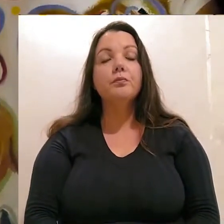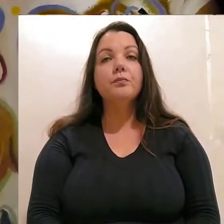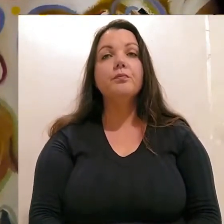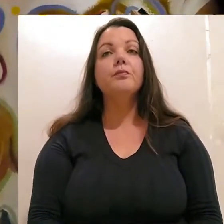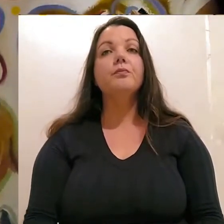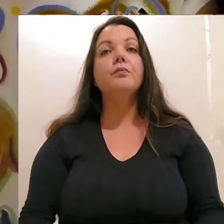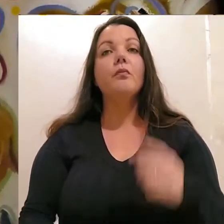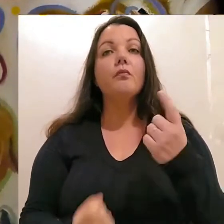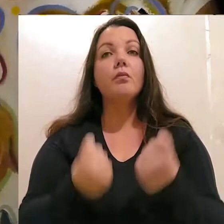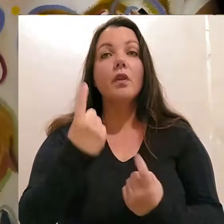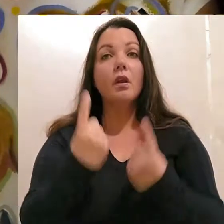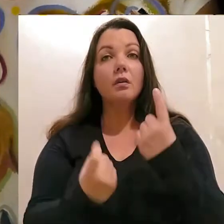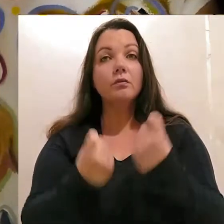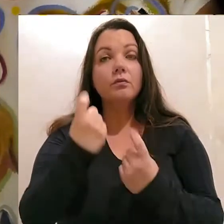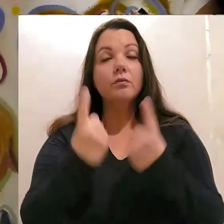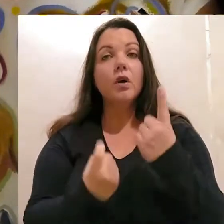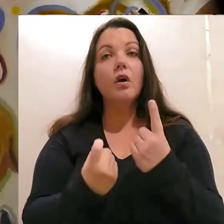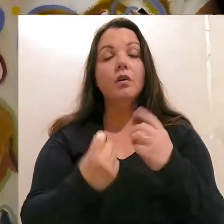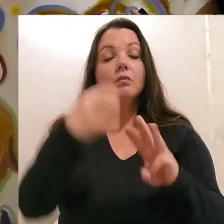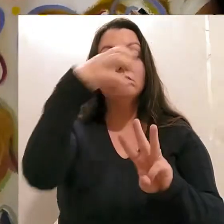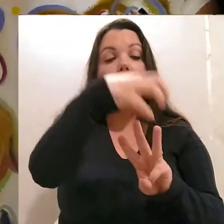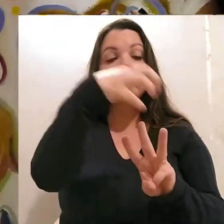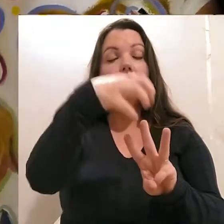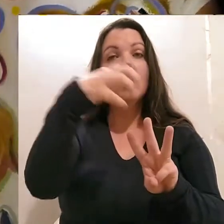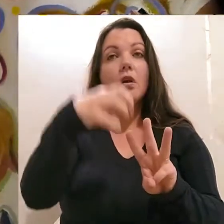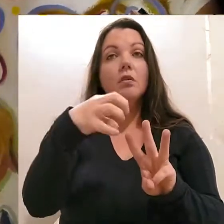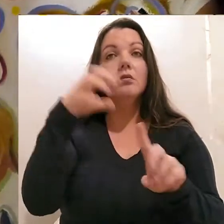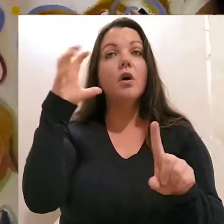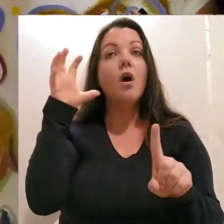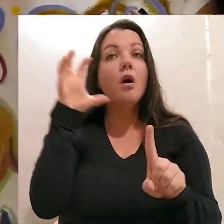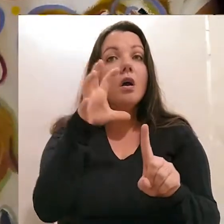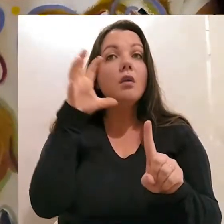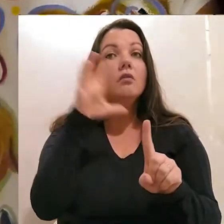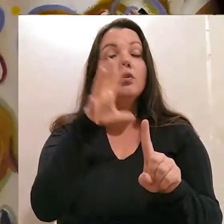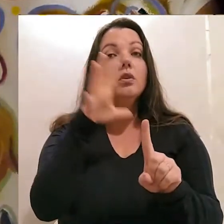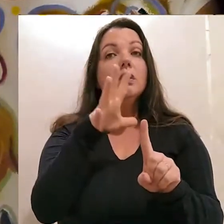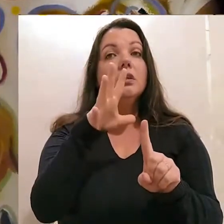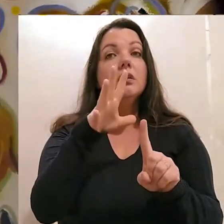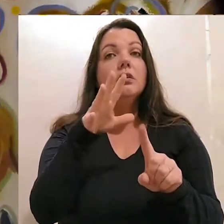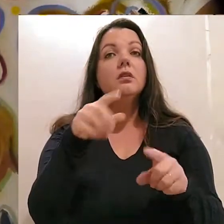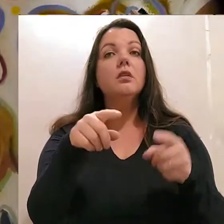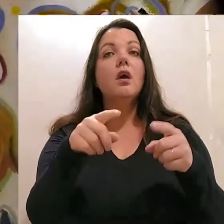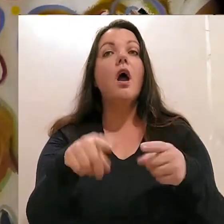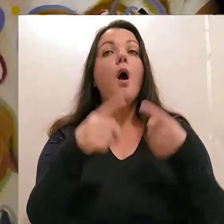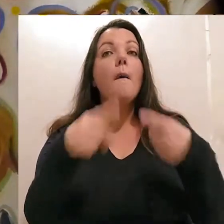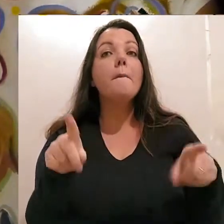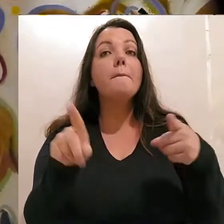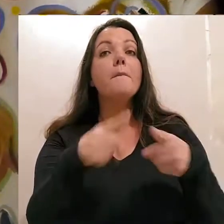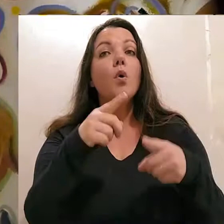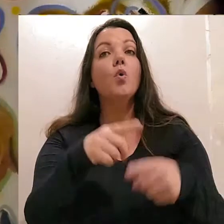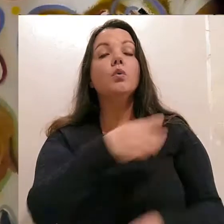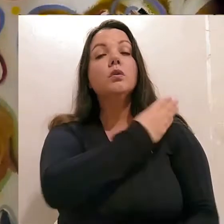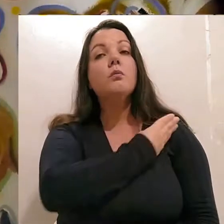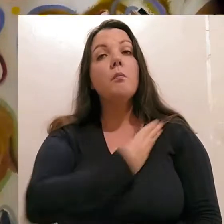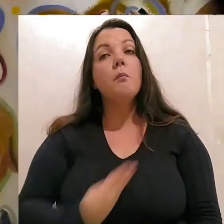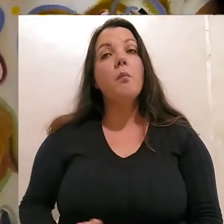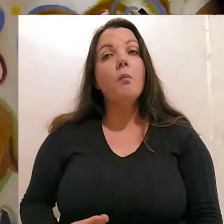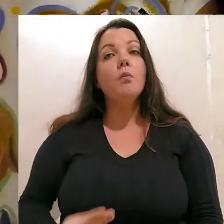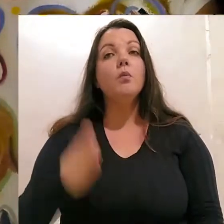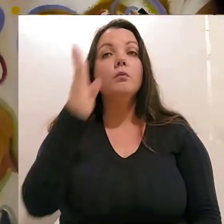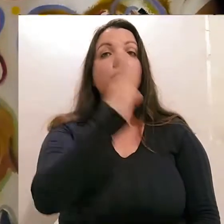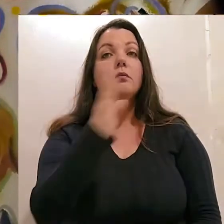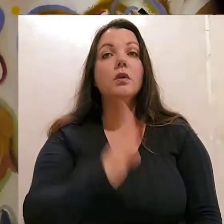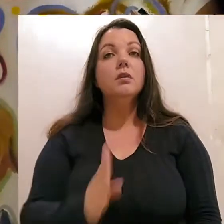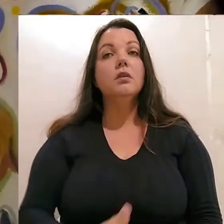E a folia ela influenciou né influencia a música popular brasileira né